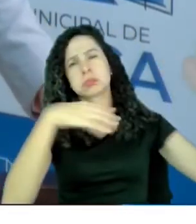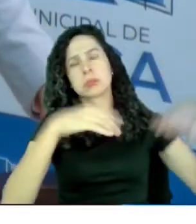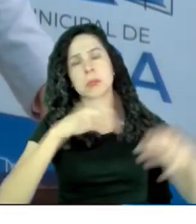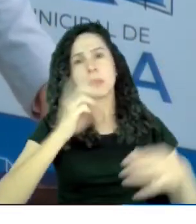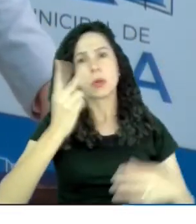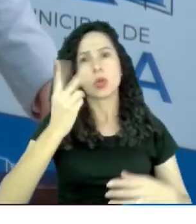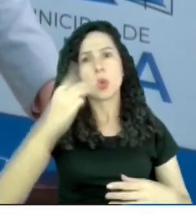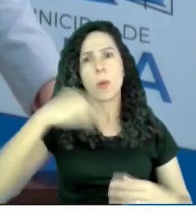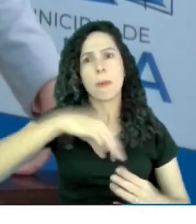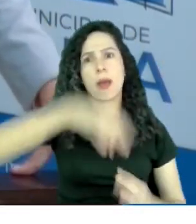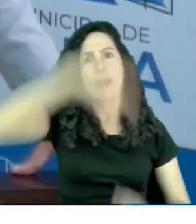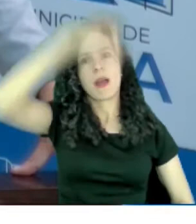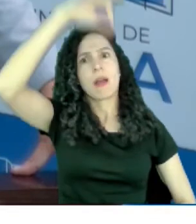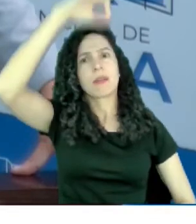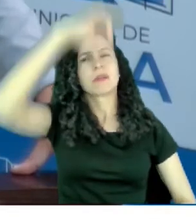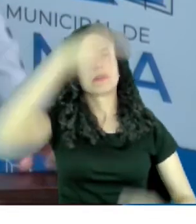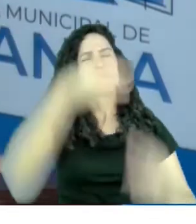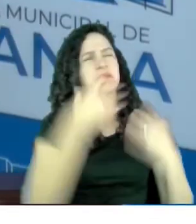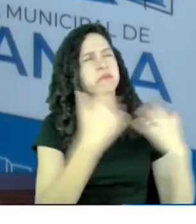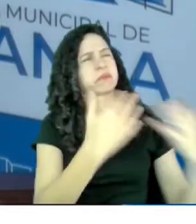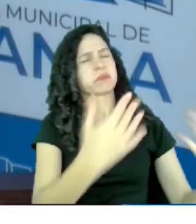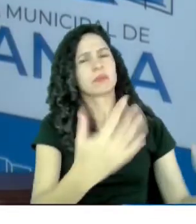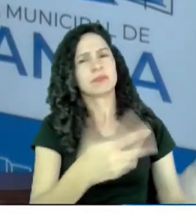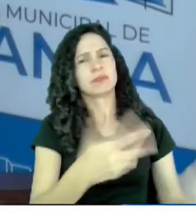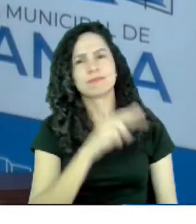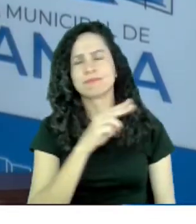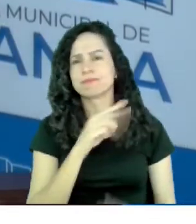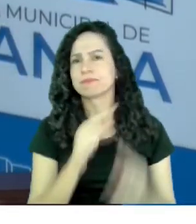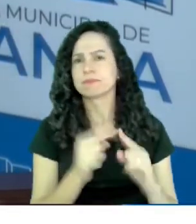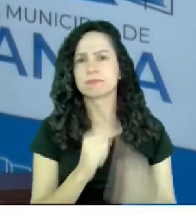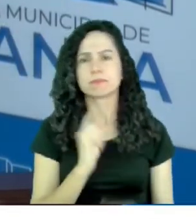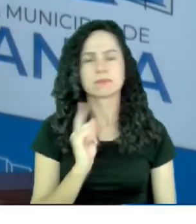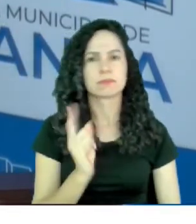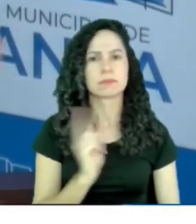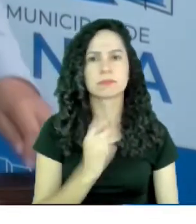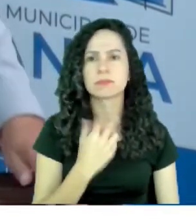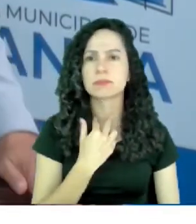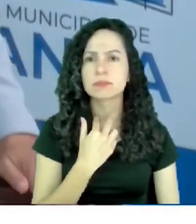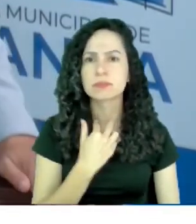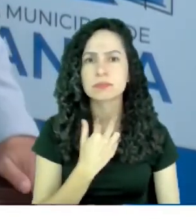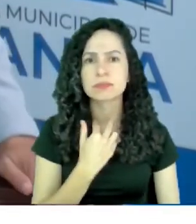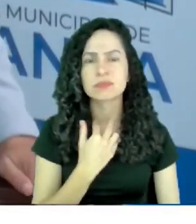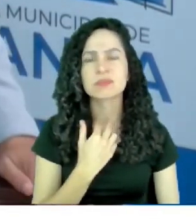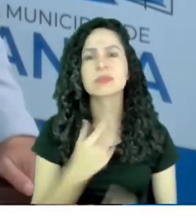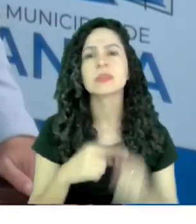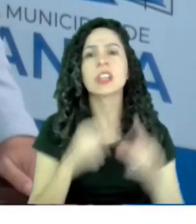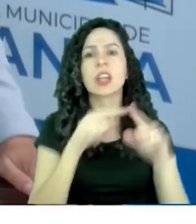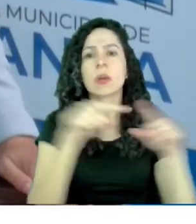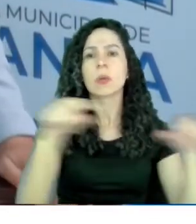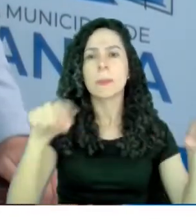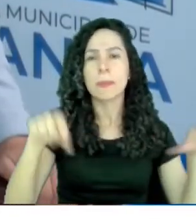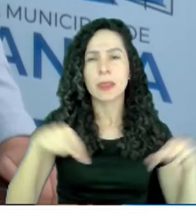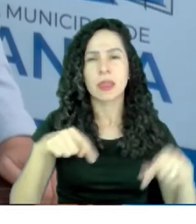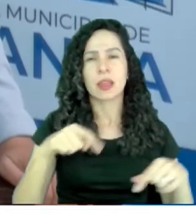altura. E isso não pode acontecer, porque um terreno mal cuidado gera